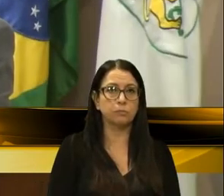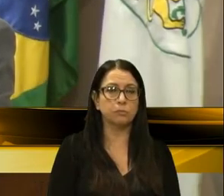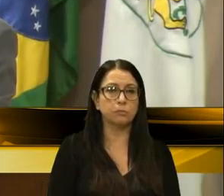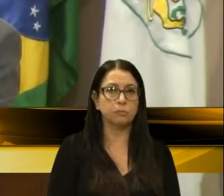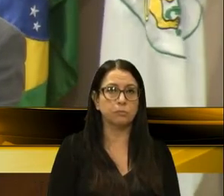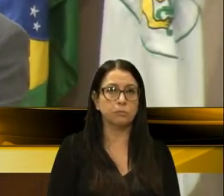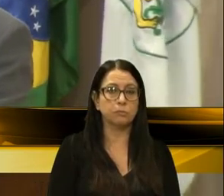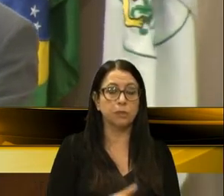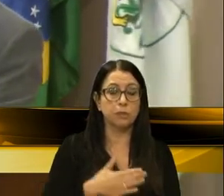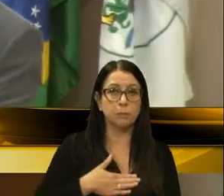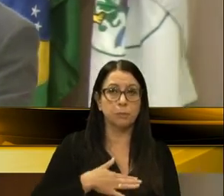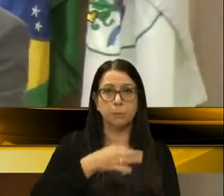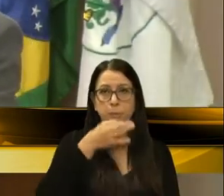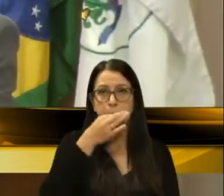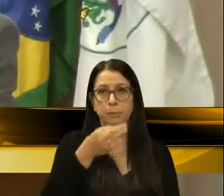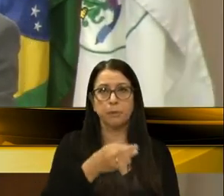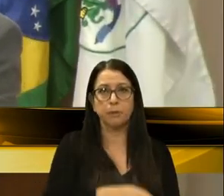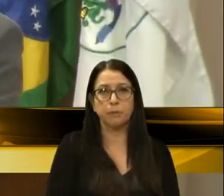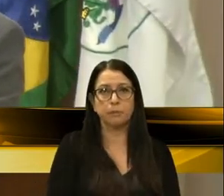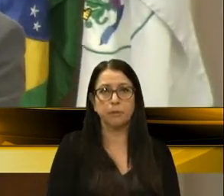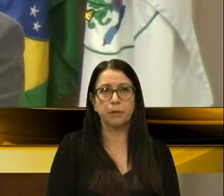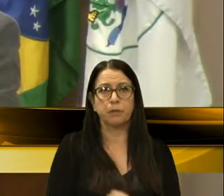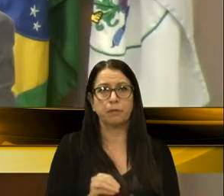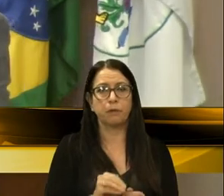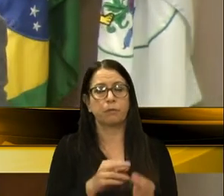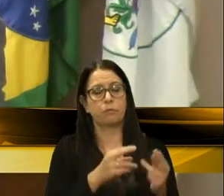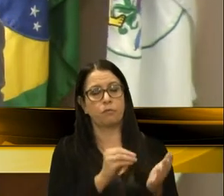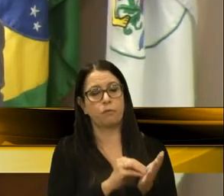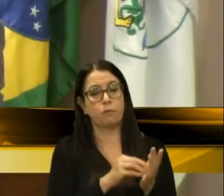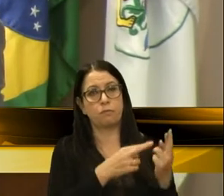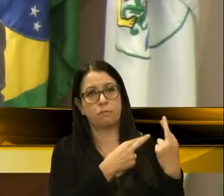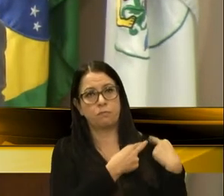mas, na minha opinião, isso é uma irresponsabilidade,